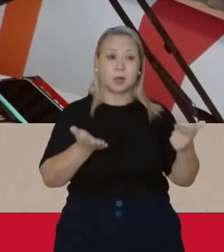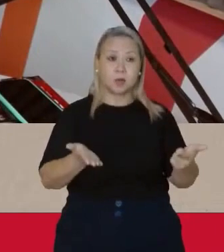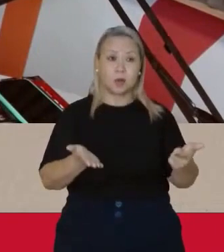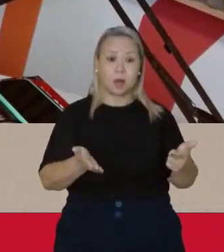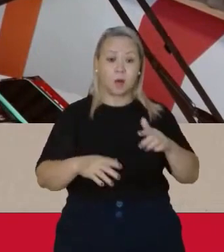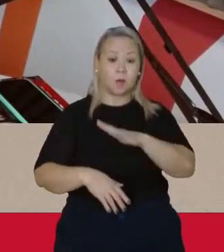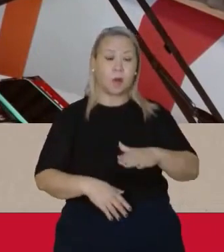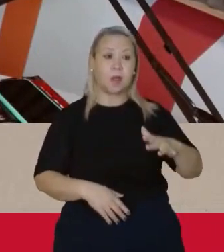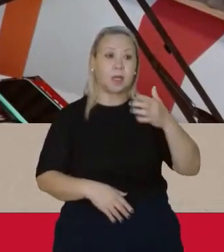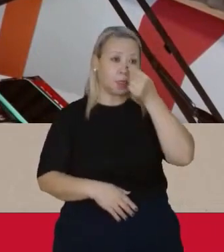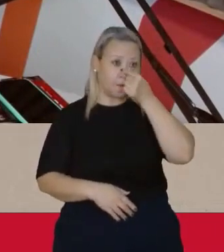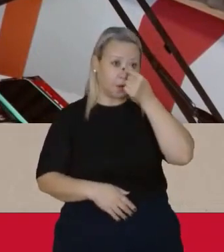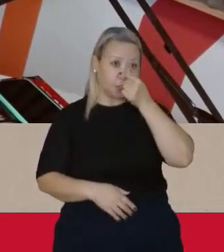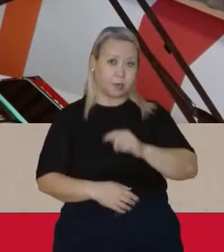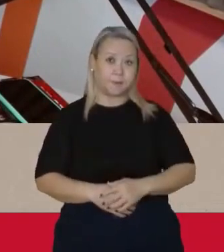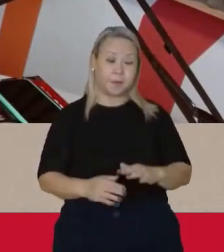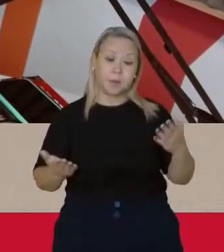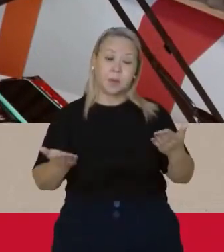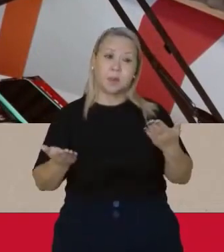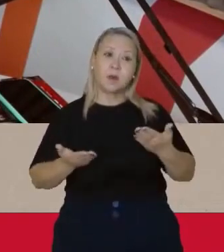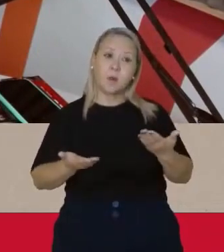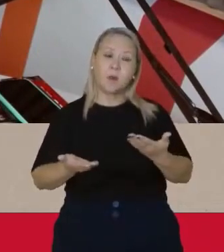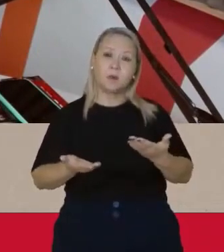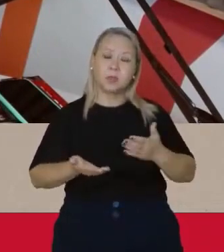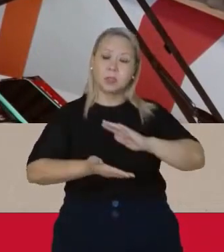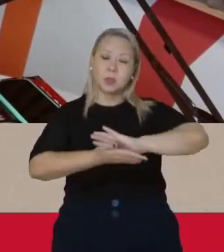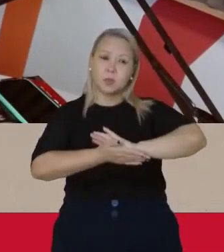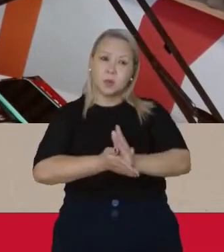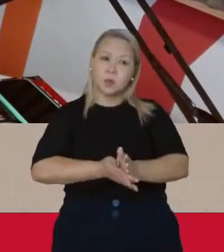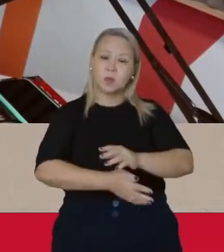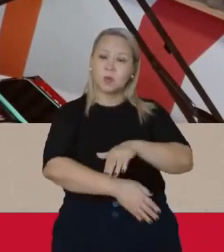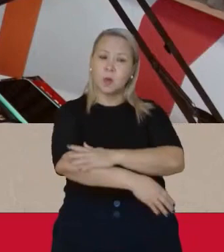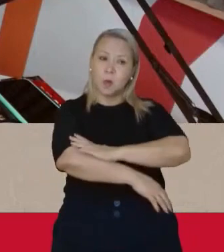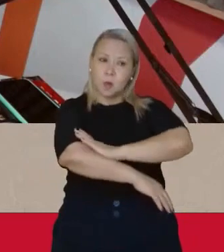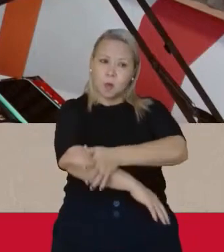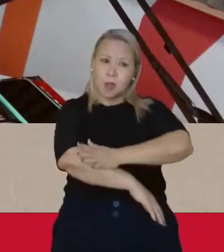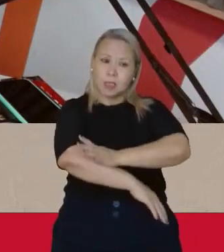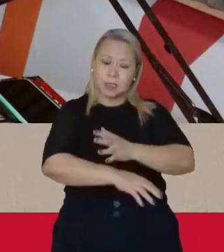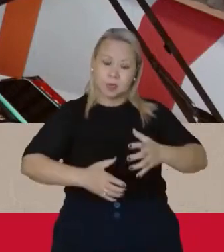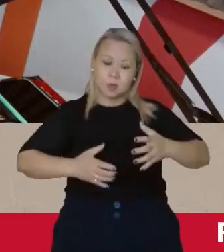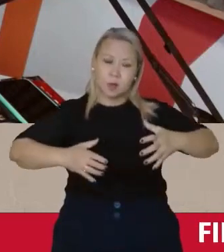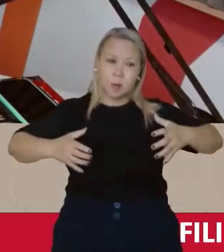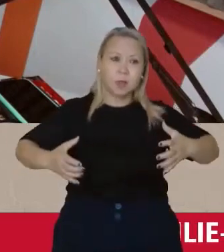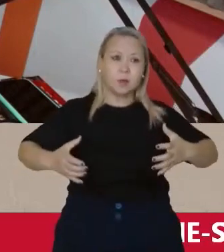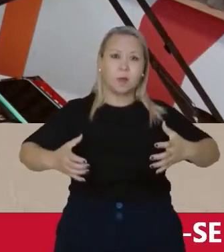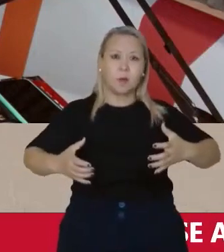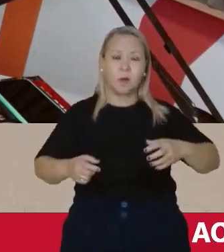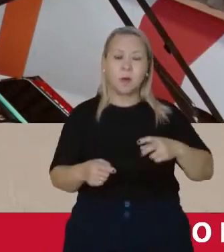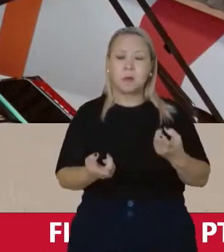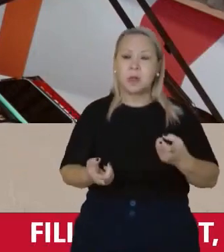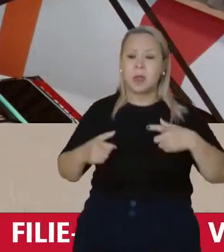Porém, hoje, a intolerância ela aumentou tanto por conta do racismo, que são